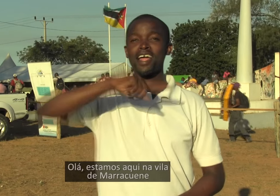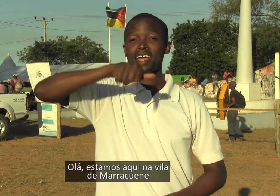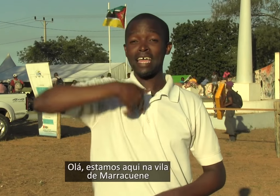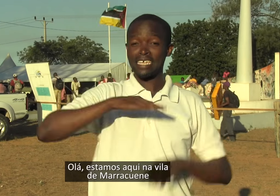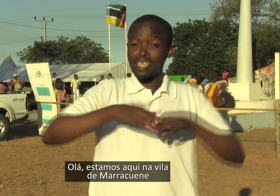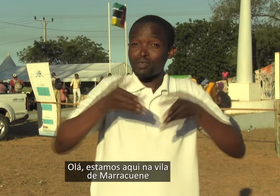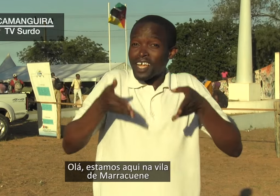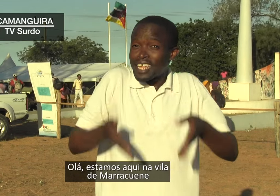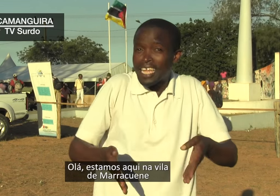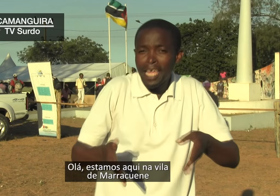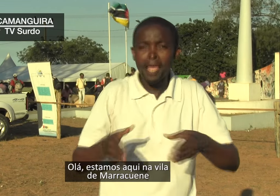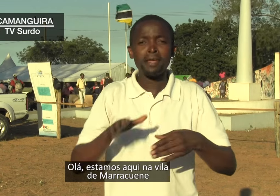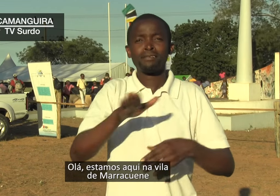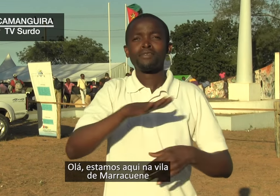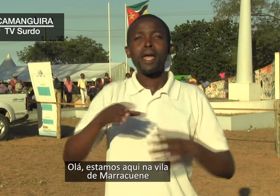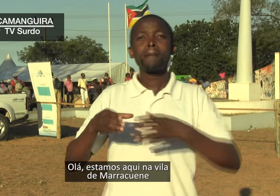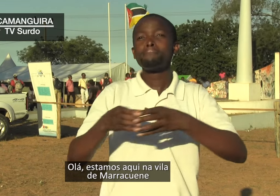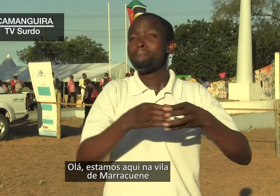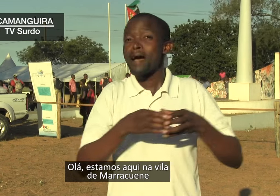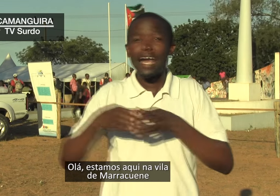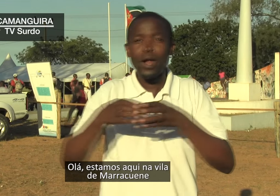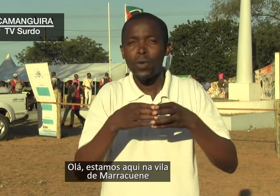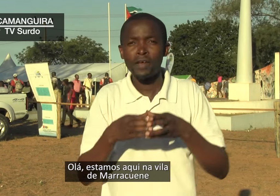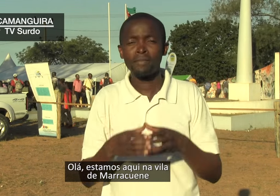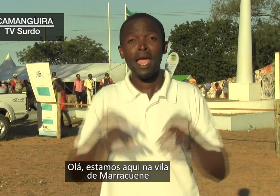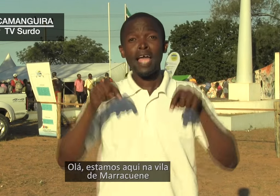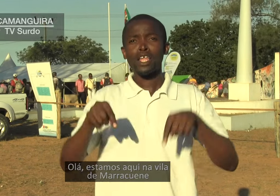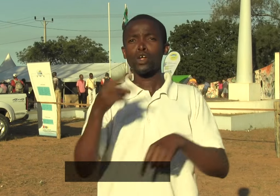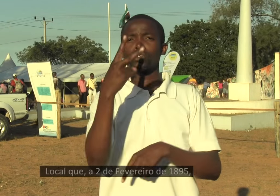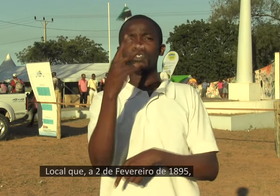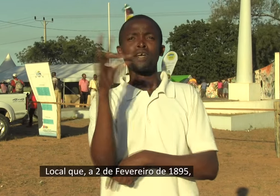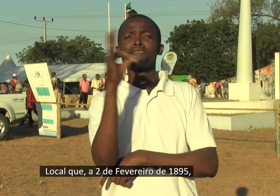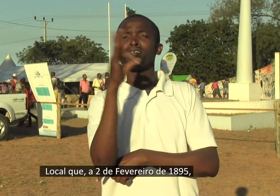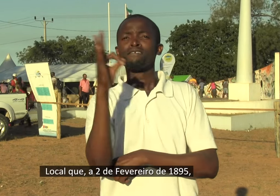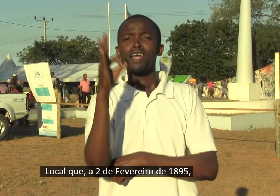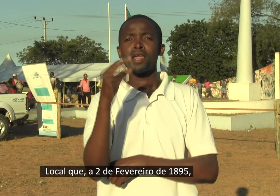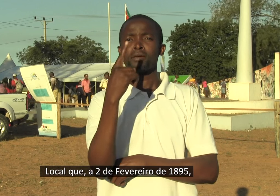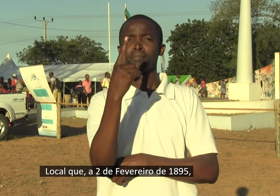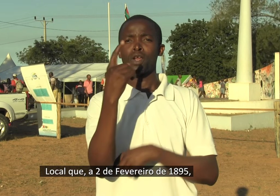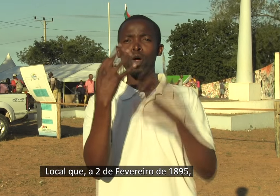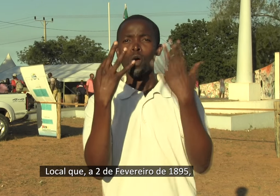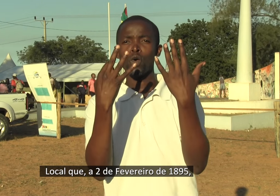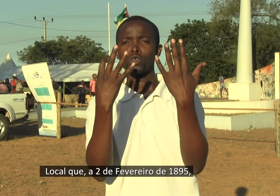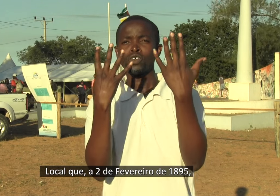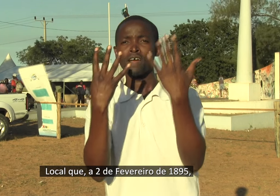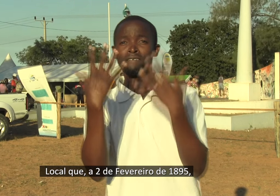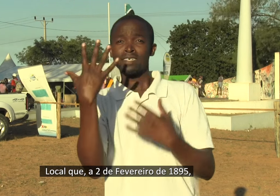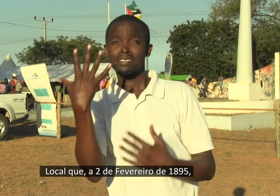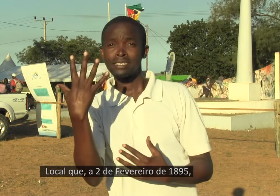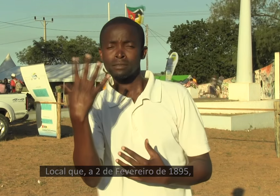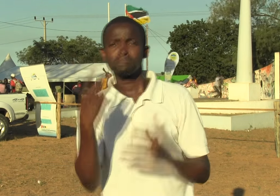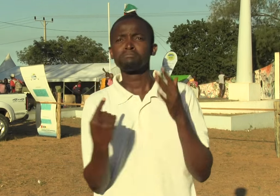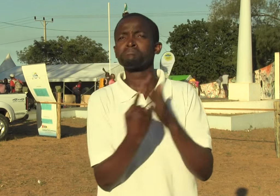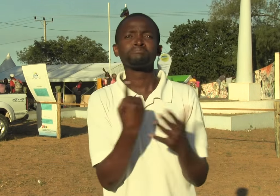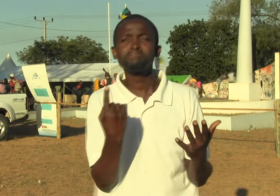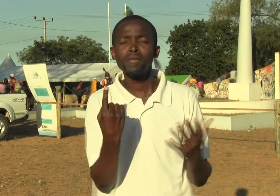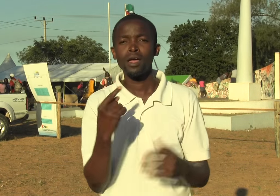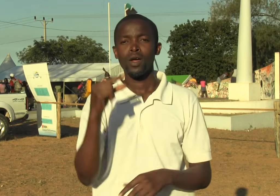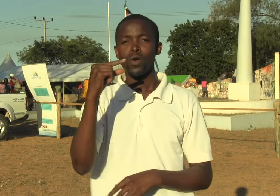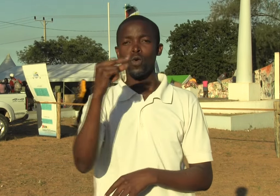Olá, estamos aqui na Vila de Maracuene. Aqui, a 2 de fevereiro de 1895,